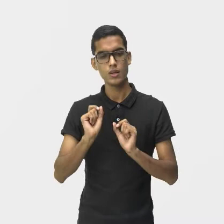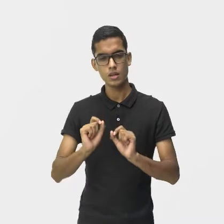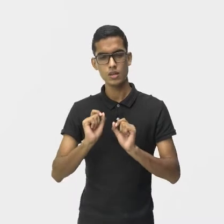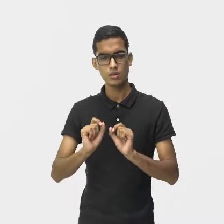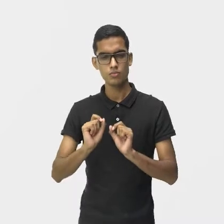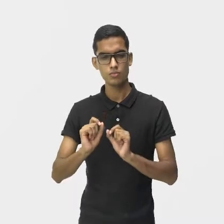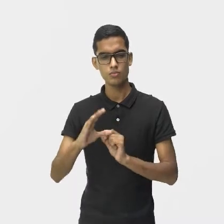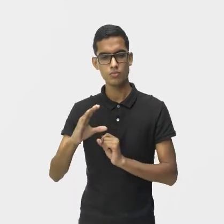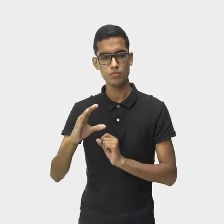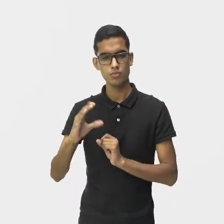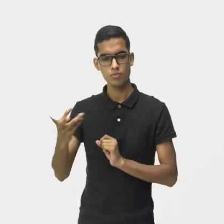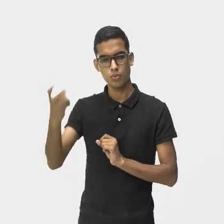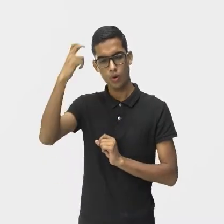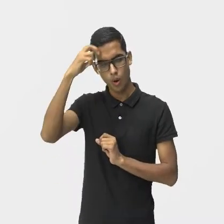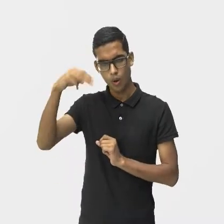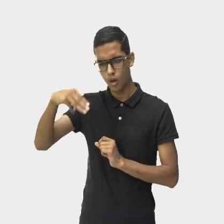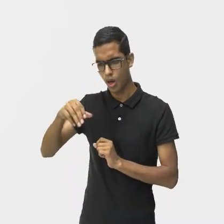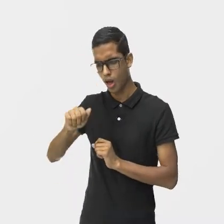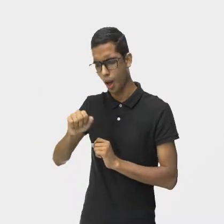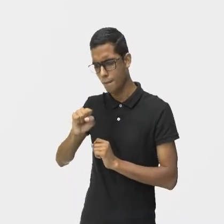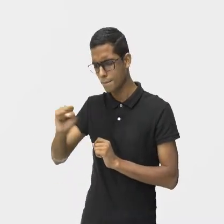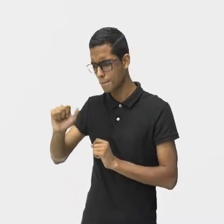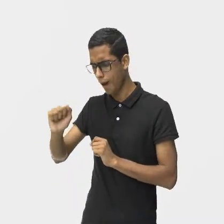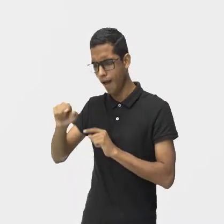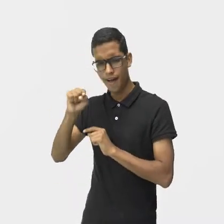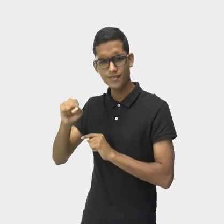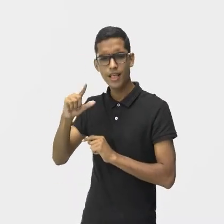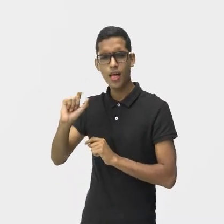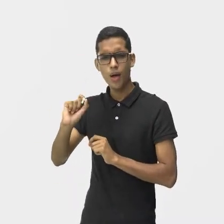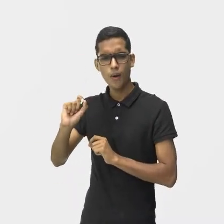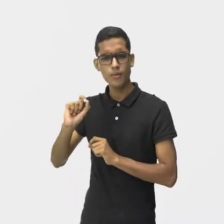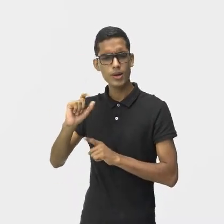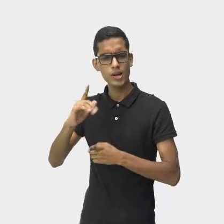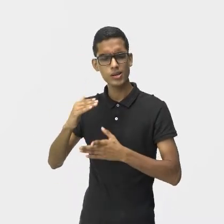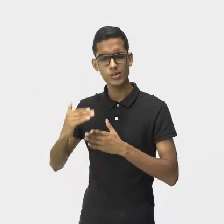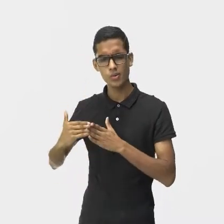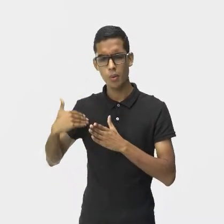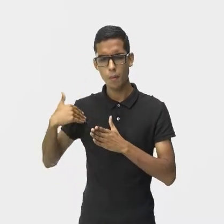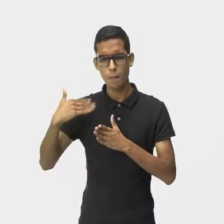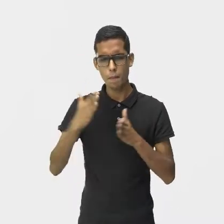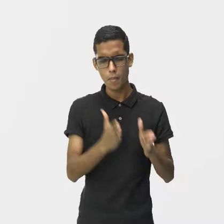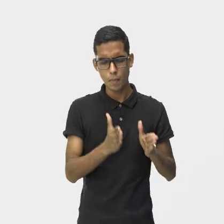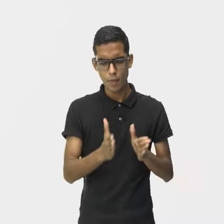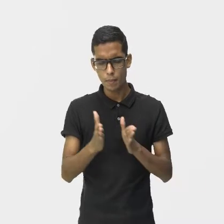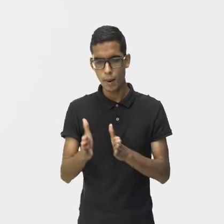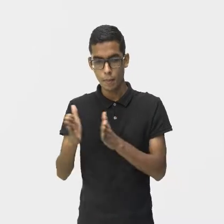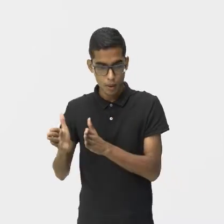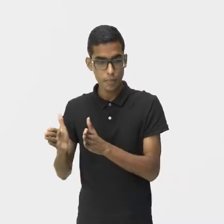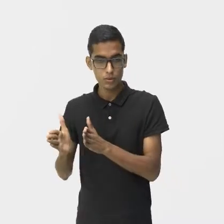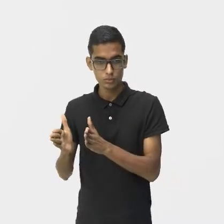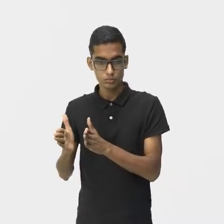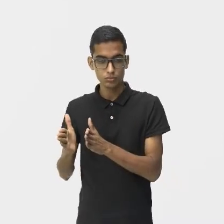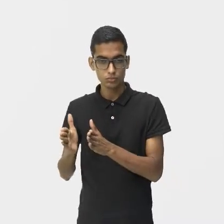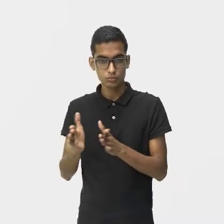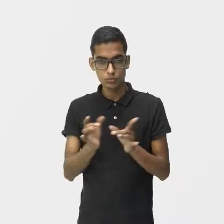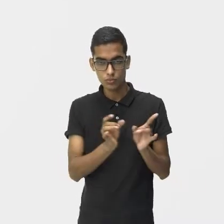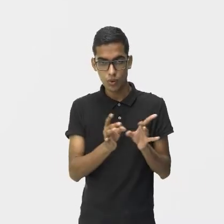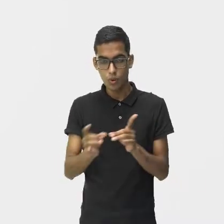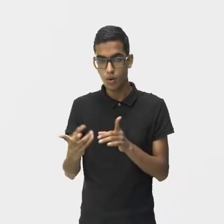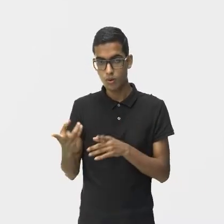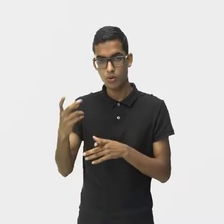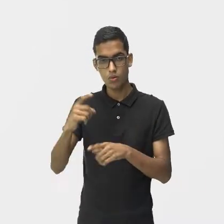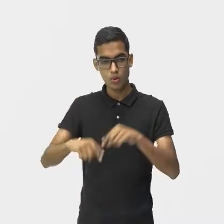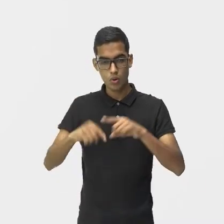o processo de mercantilização da cultura na busca, fundamentalmente,